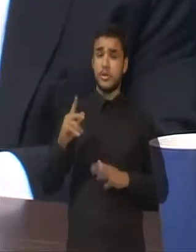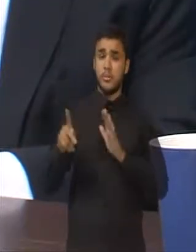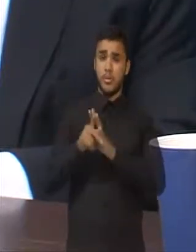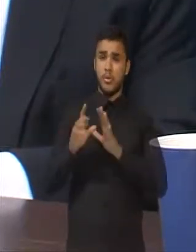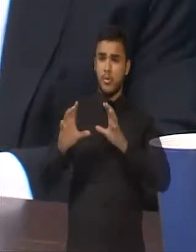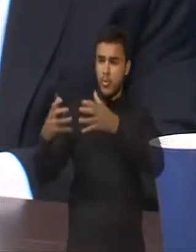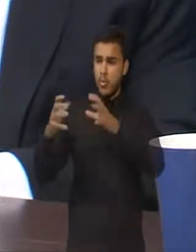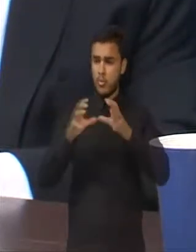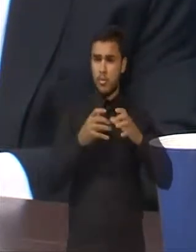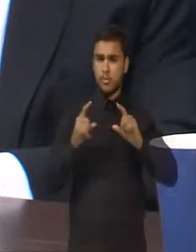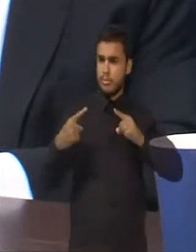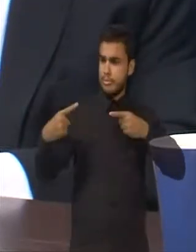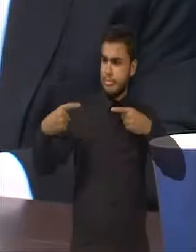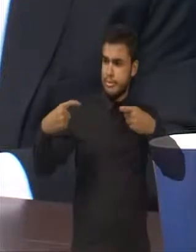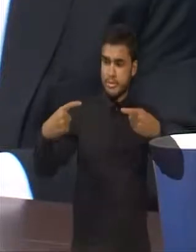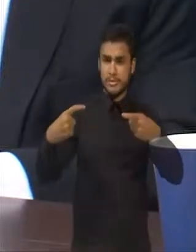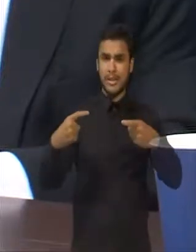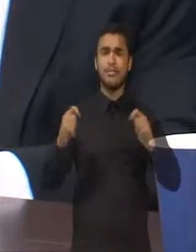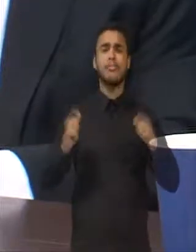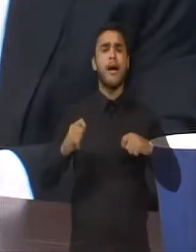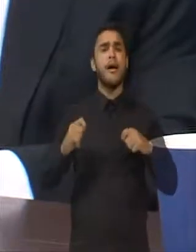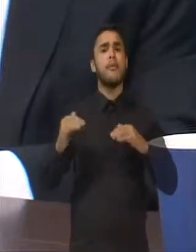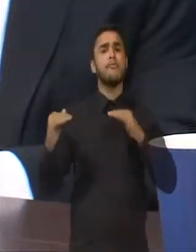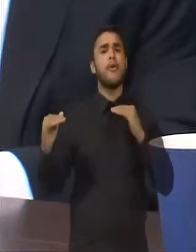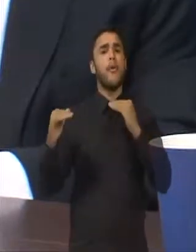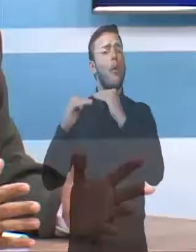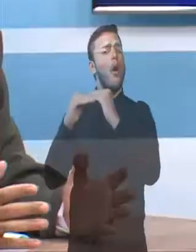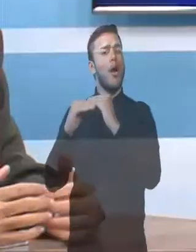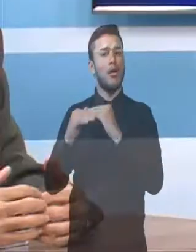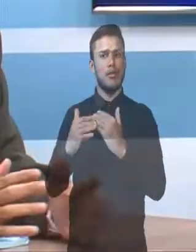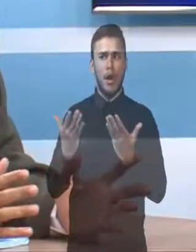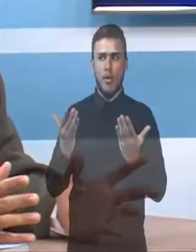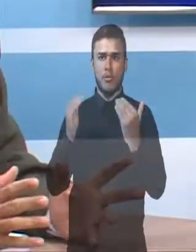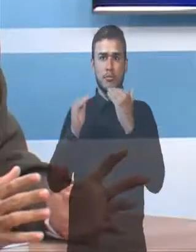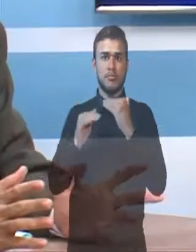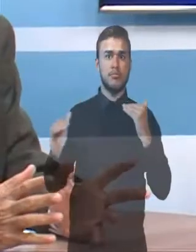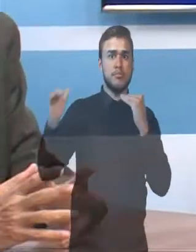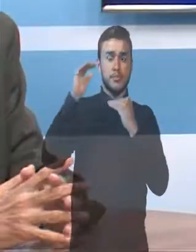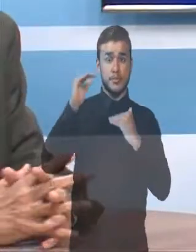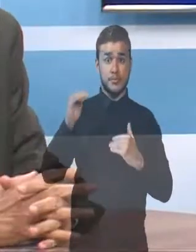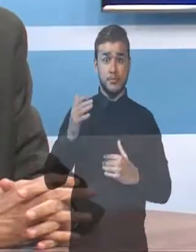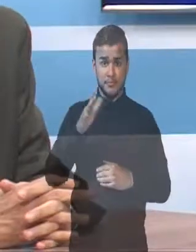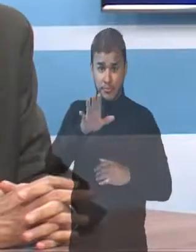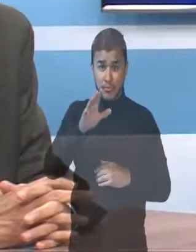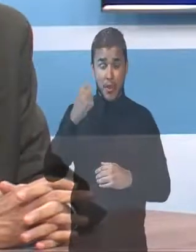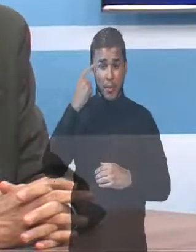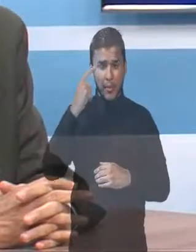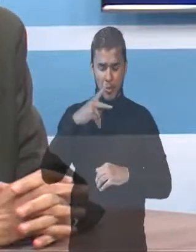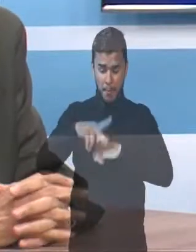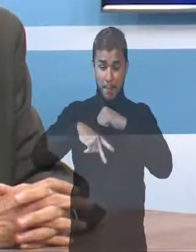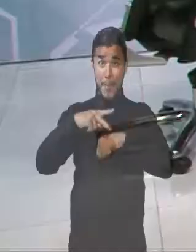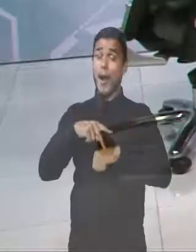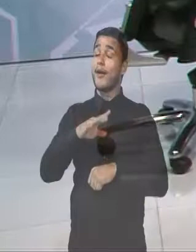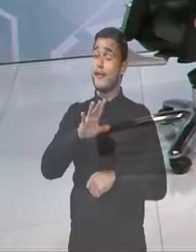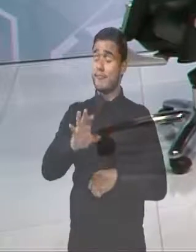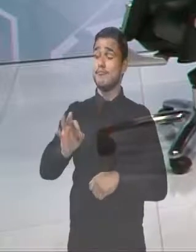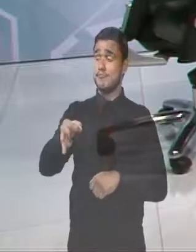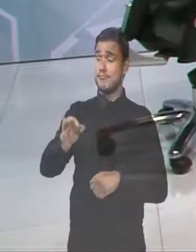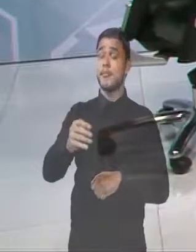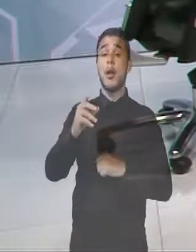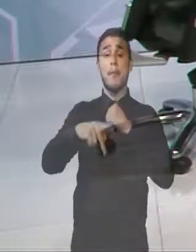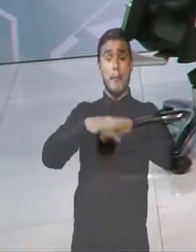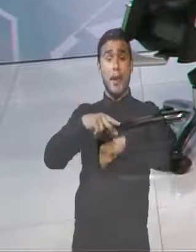distância é astronômica. Que diga o Putin, que na semana que passou ameaçou o mundo,